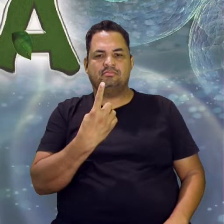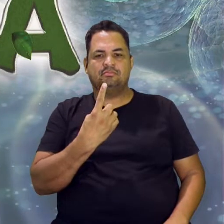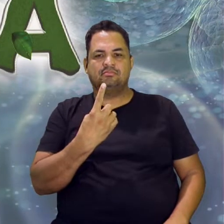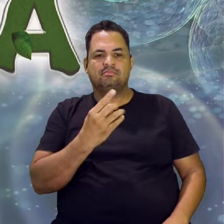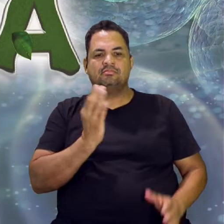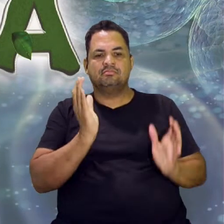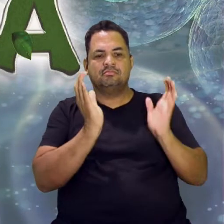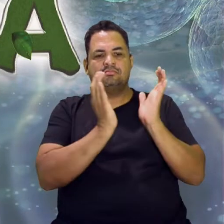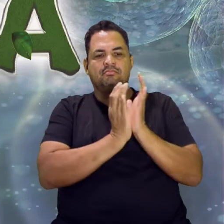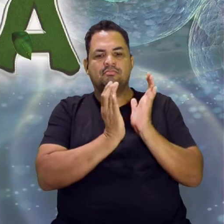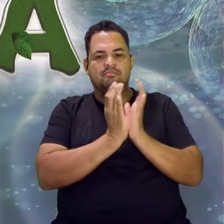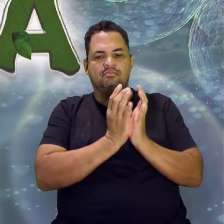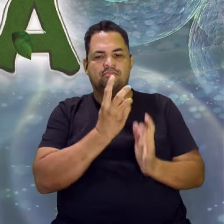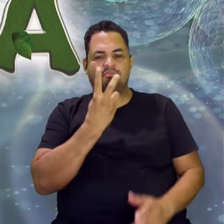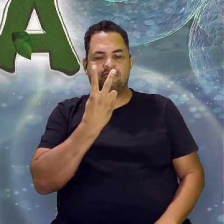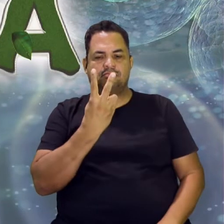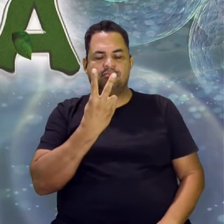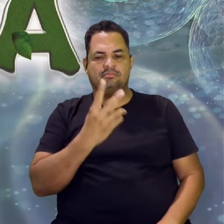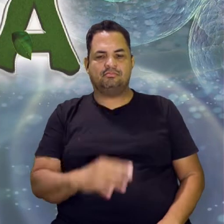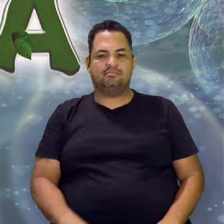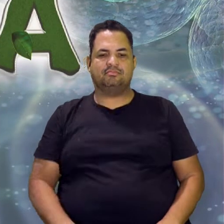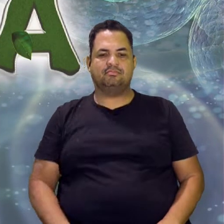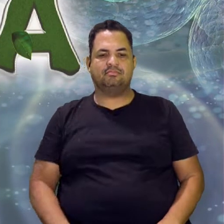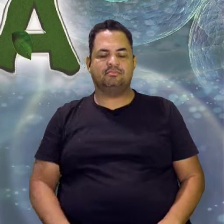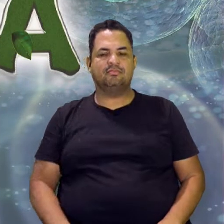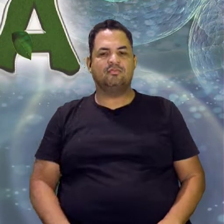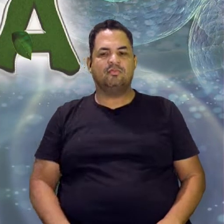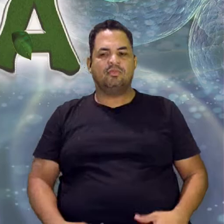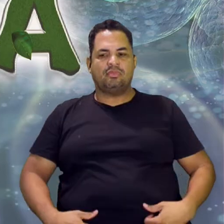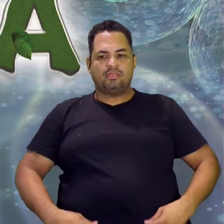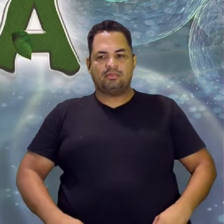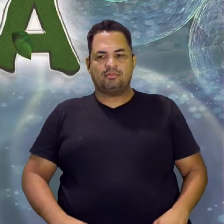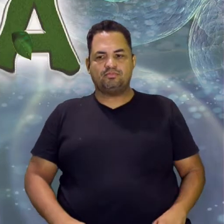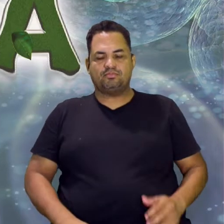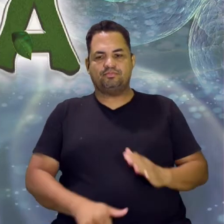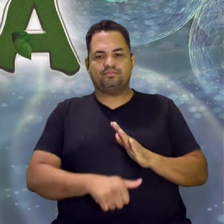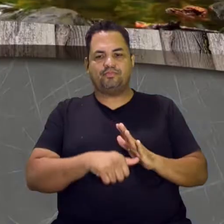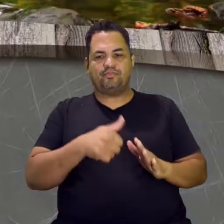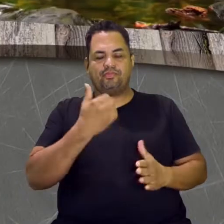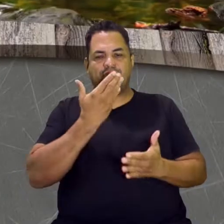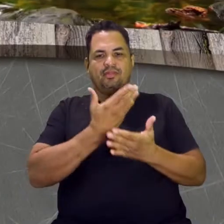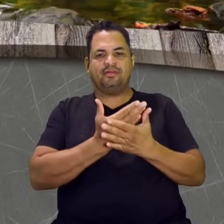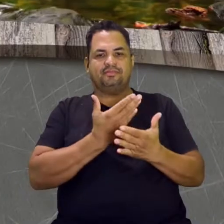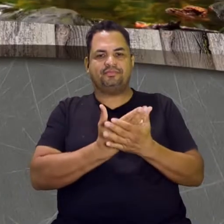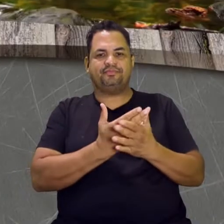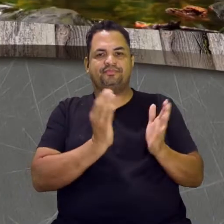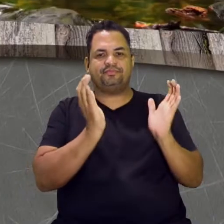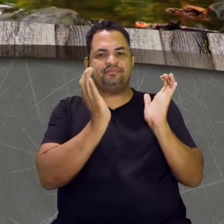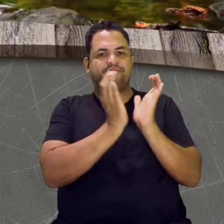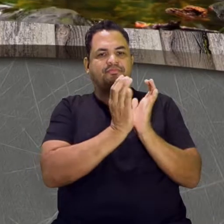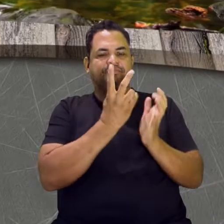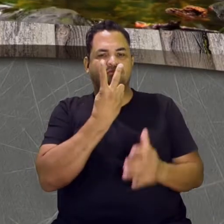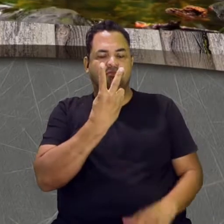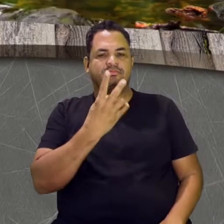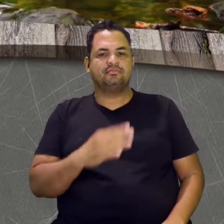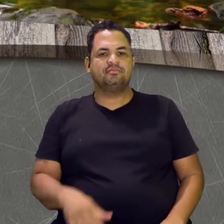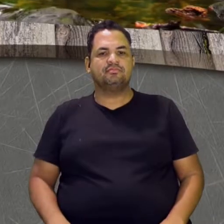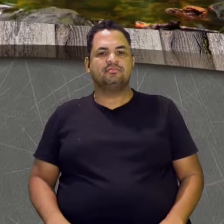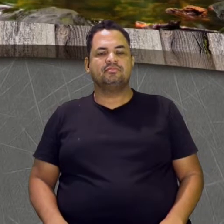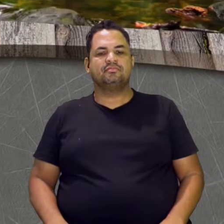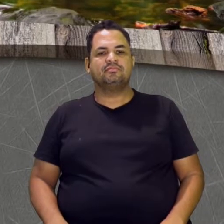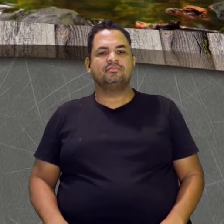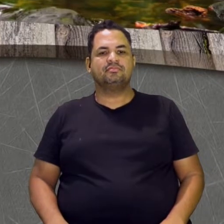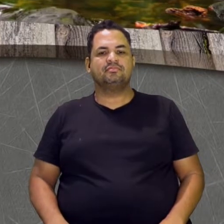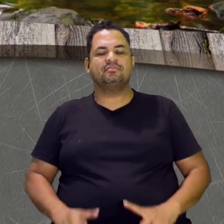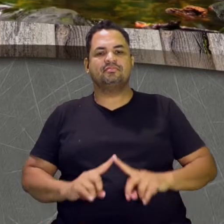nossa unidade 2. Peguei você, né? Pois é. É a primeira aula da unidade 2, mas a